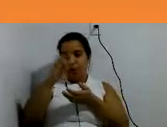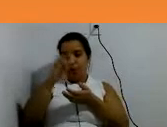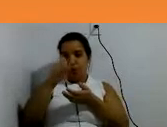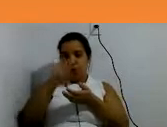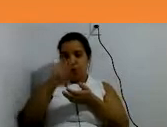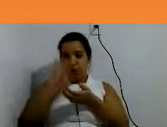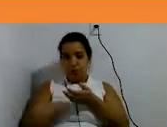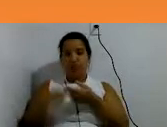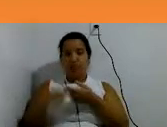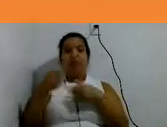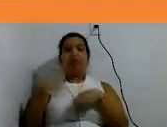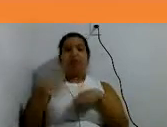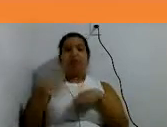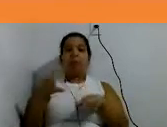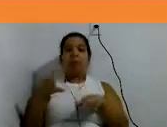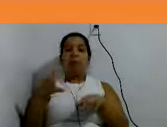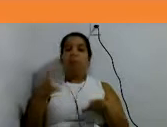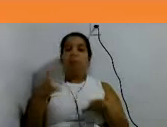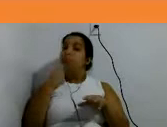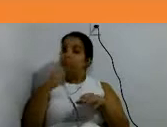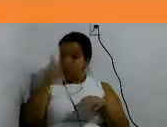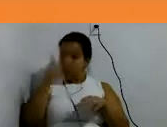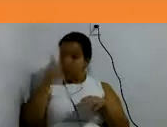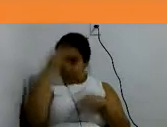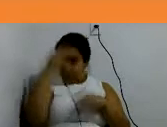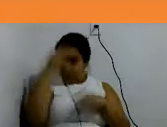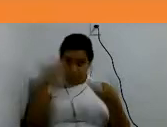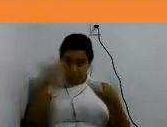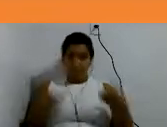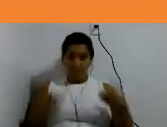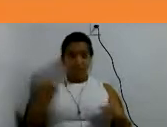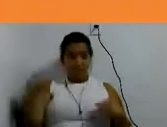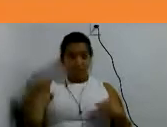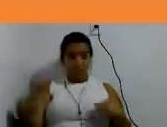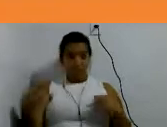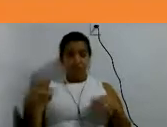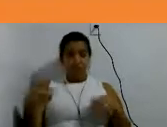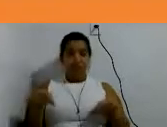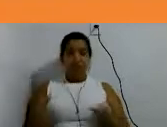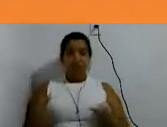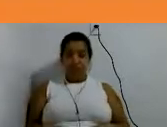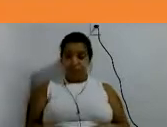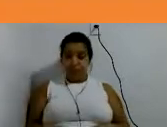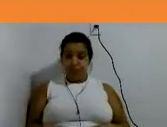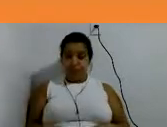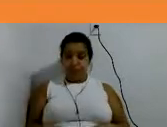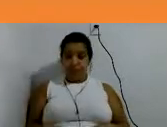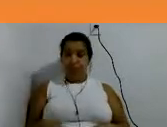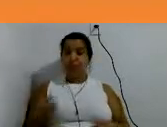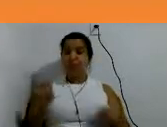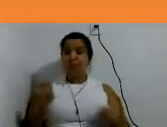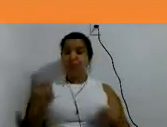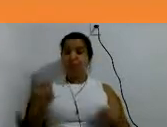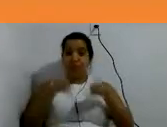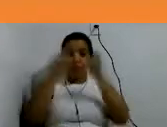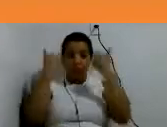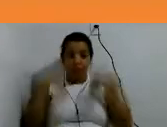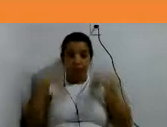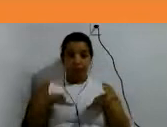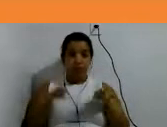emprega o soro do paciente e depois a gente vem com um anticorpo